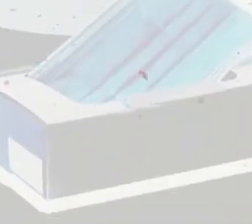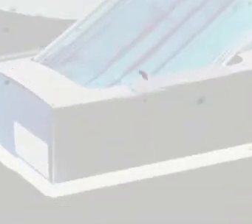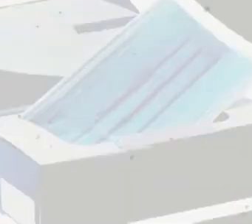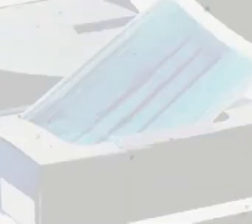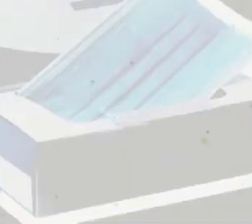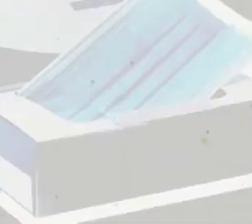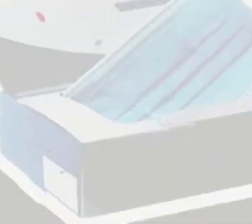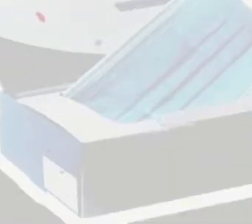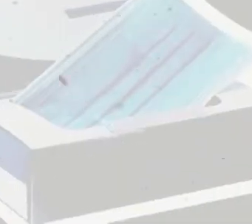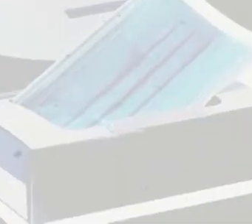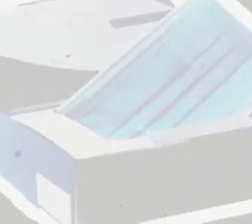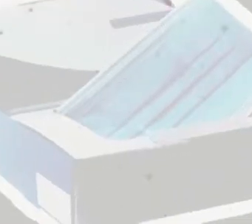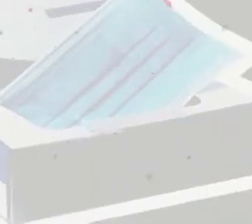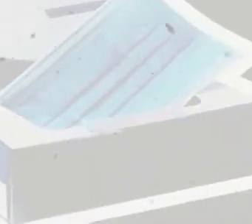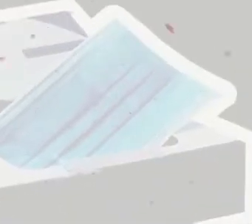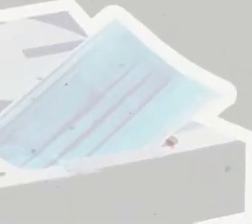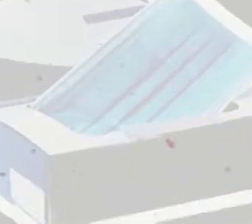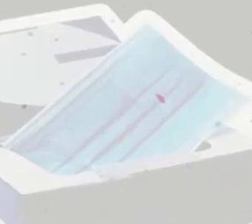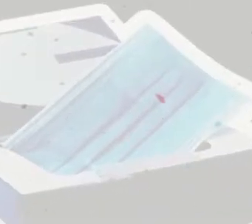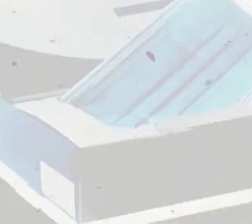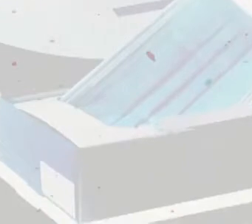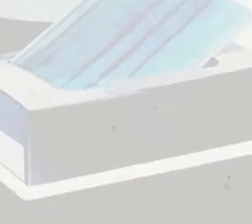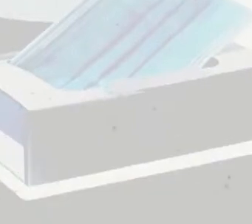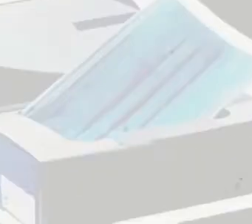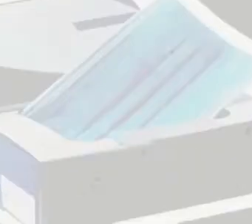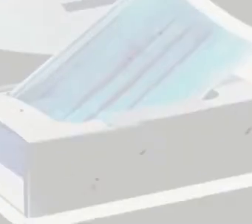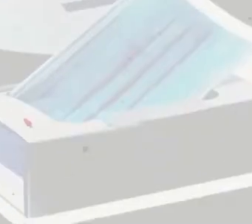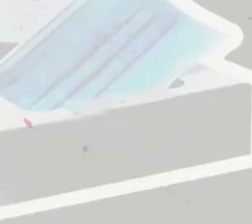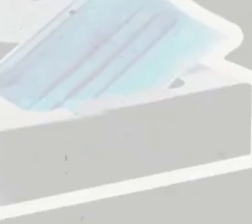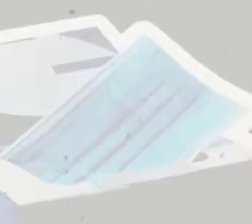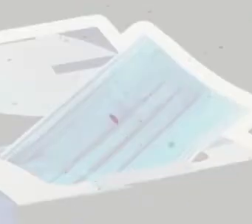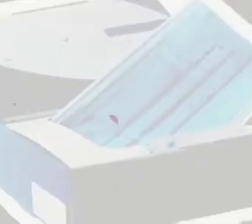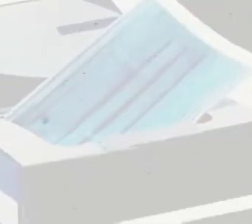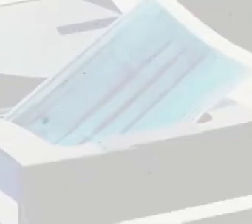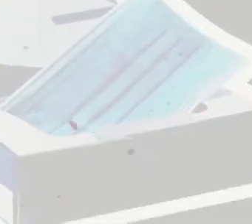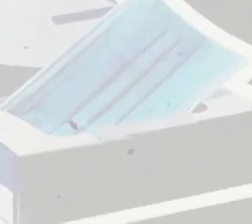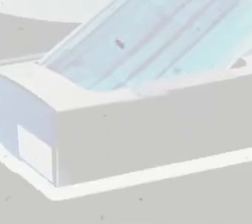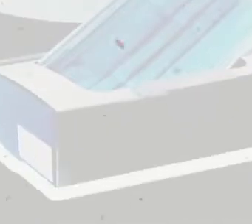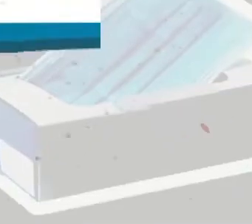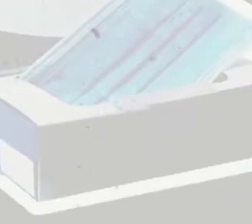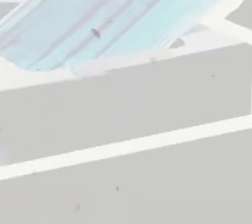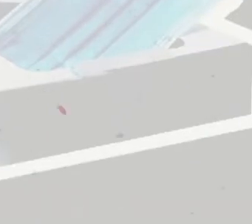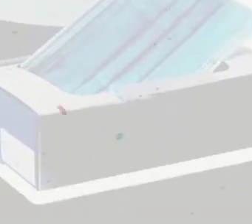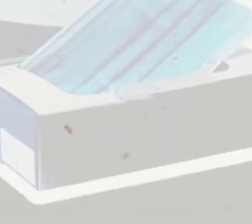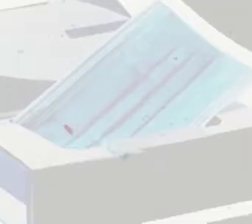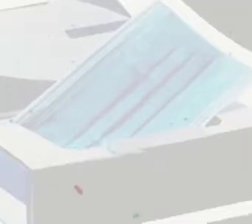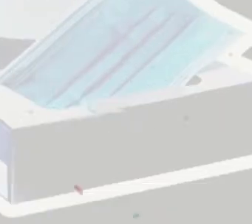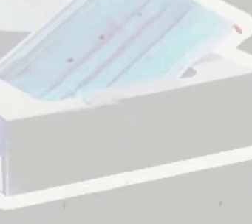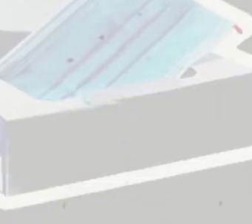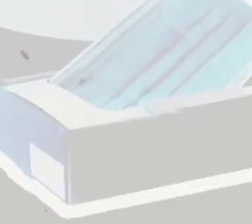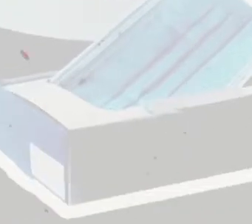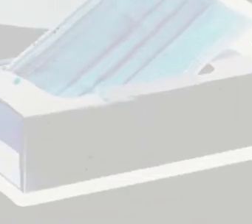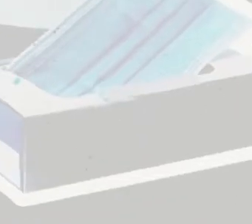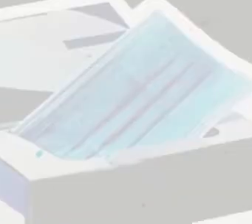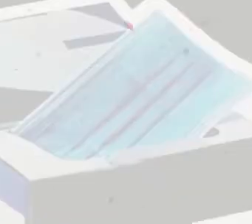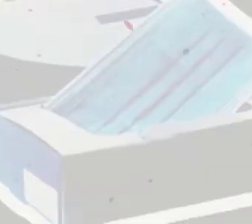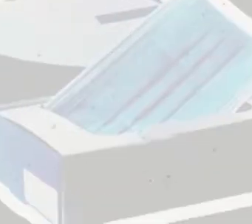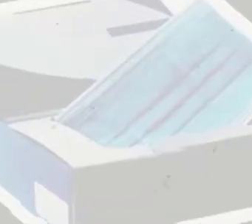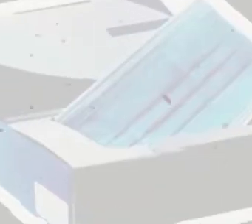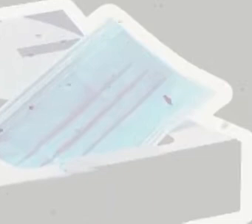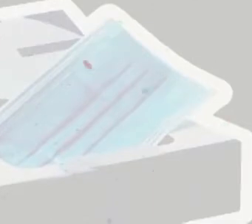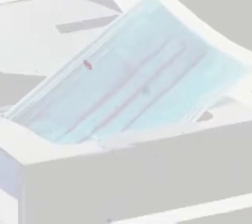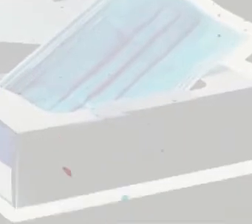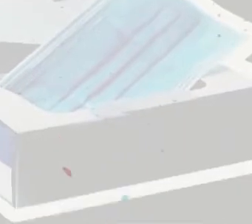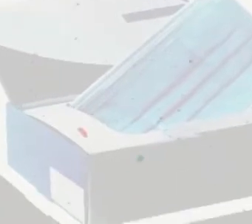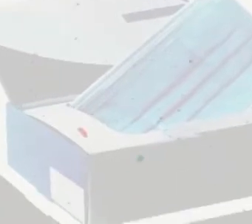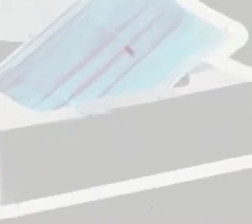e prefeituras tinham que atuar juntos, com medidas para proteger a população. Não espalhe fake news,